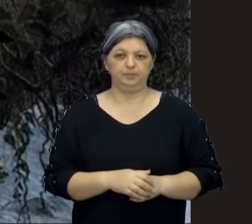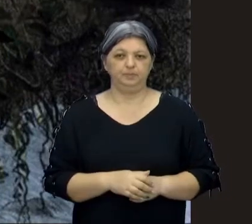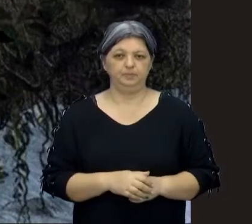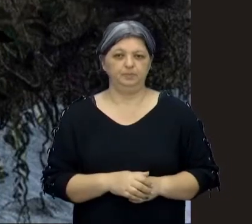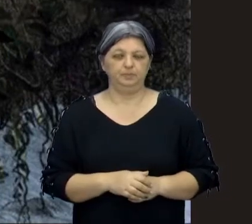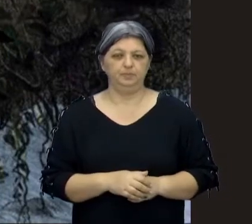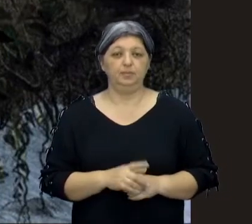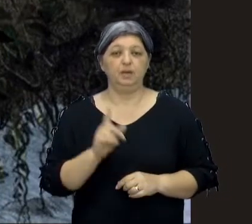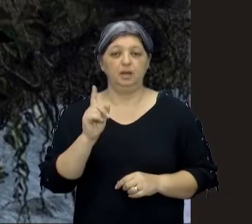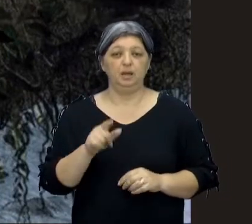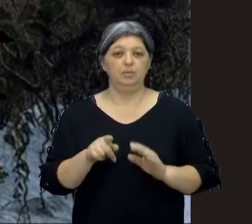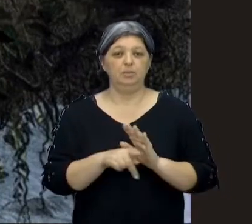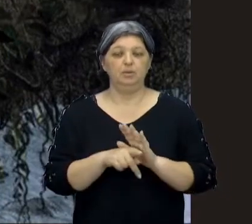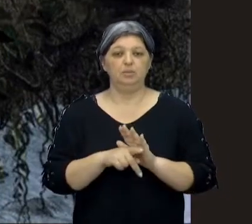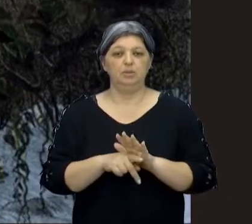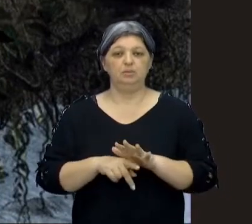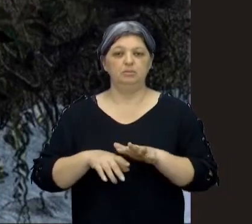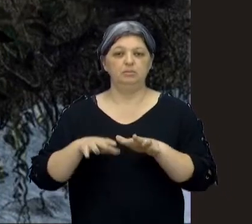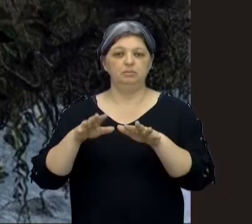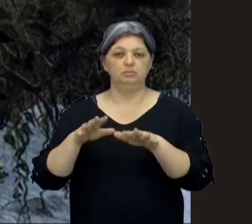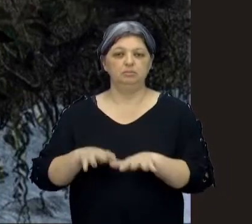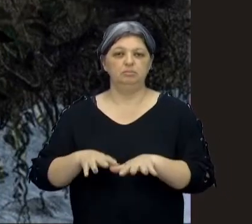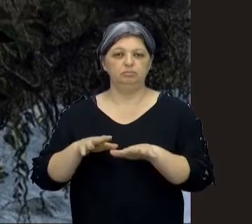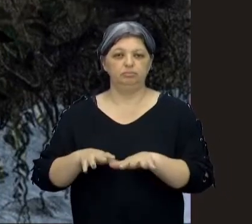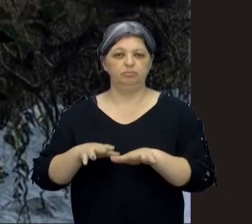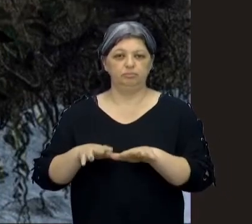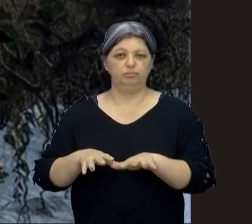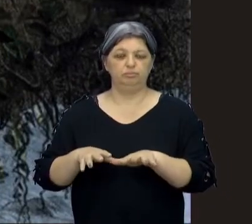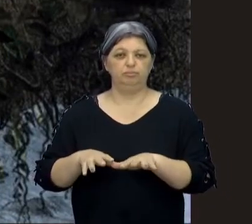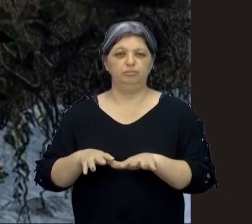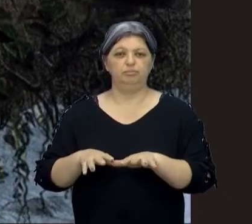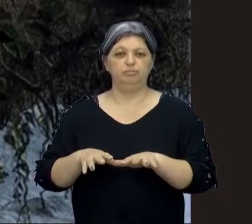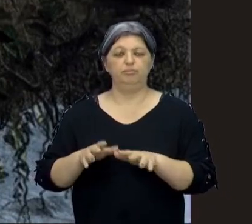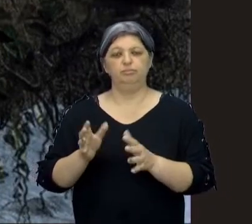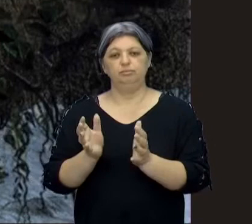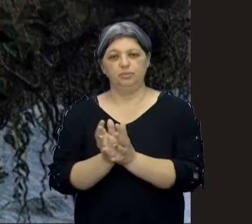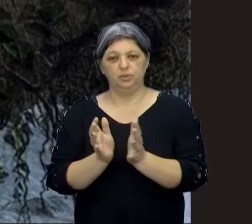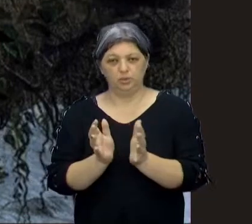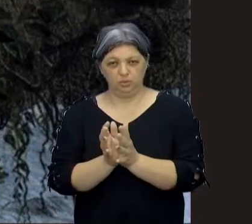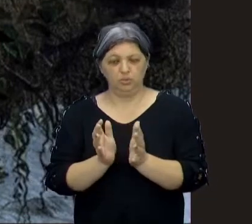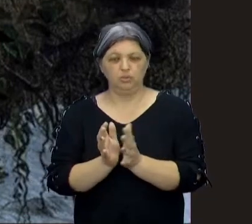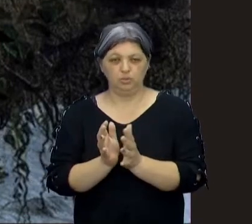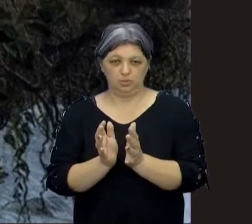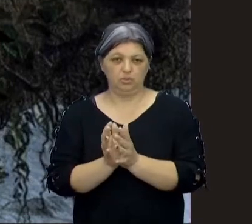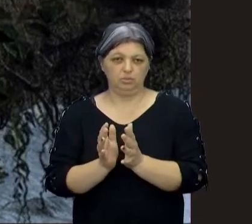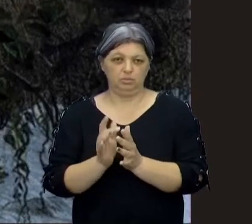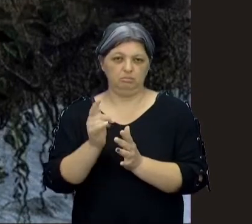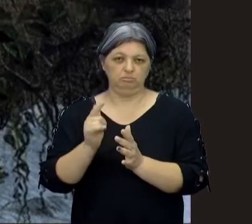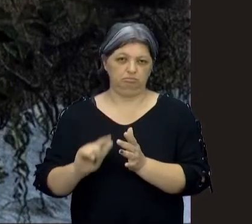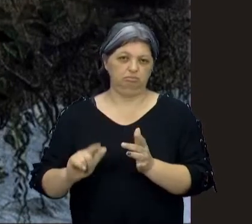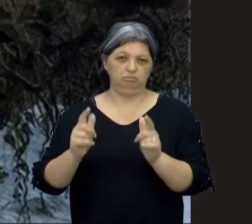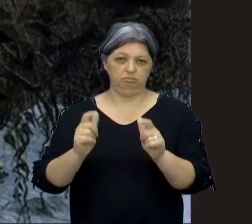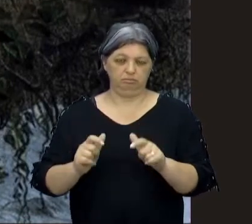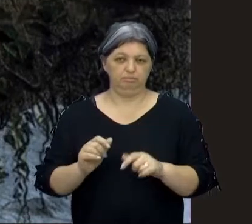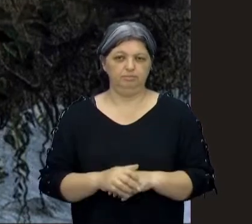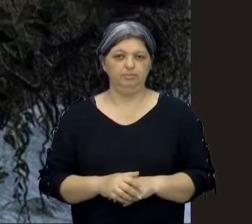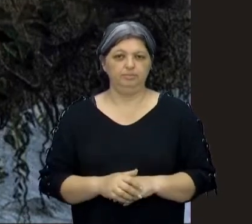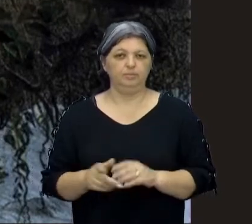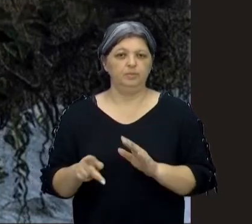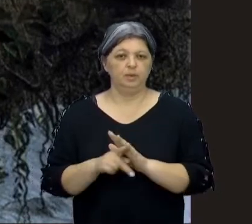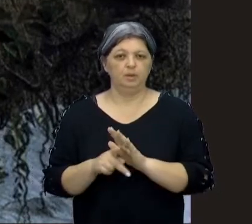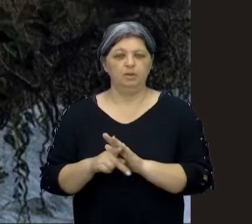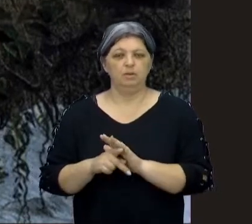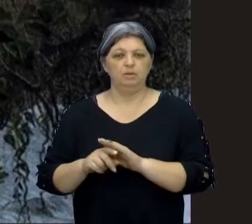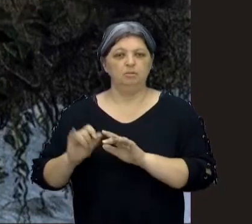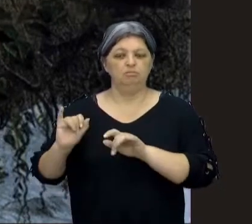é de uma tropa né de Bandeirantes que é como a gente conhece hoje em dia que saíram aí